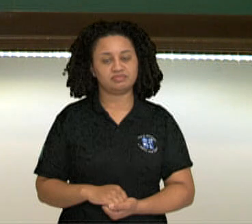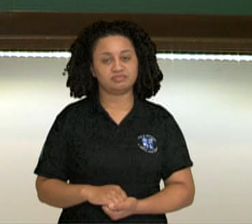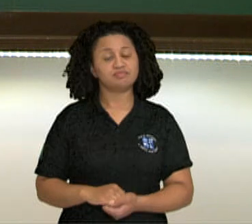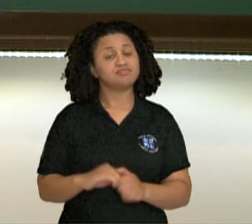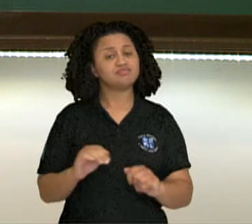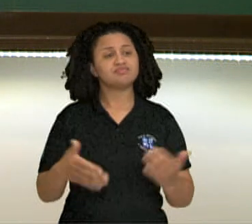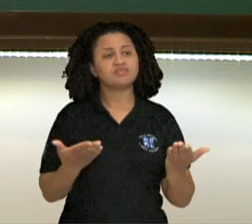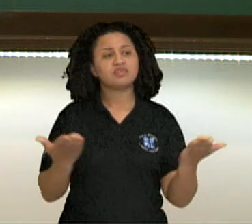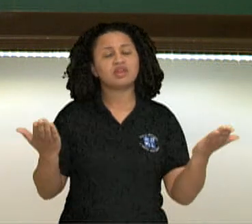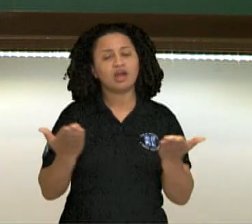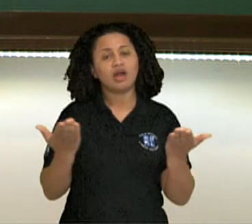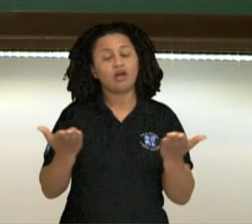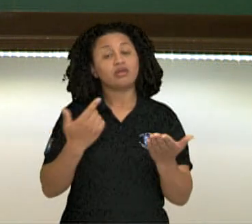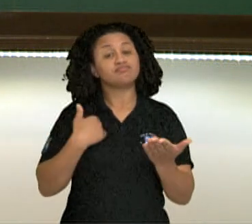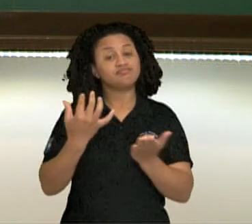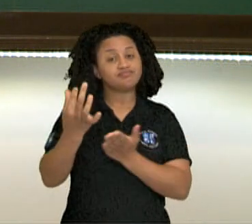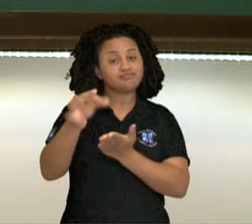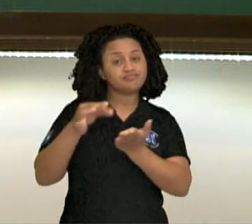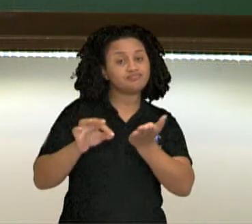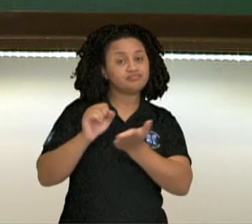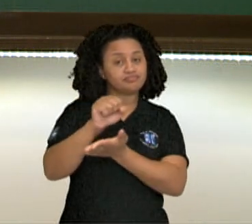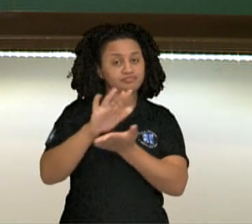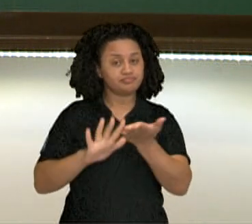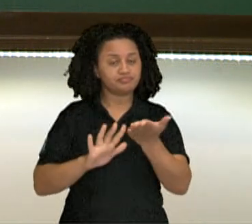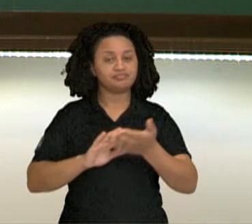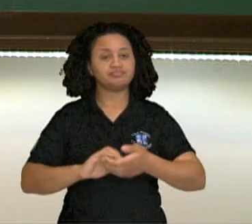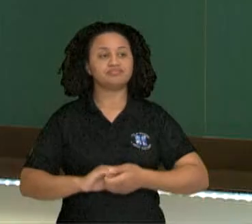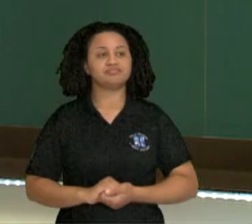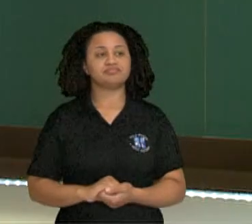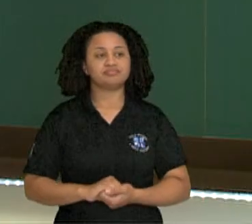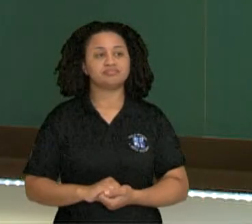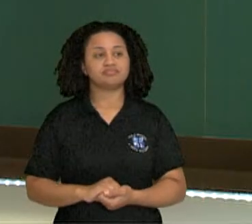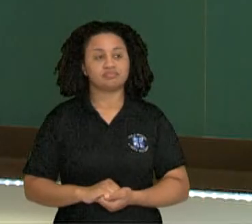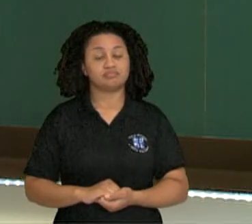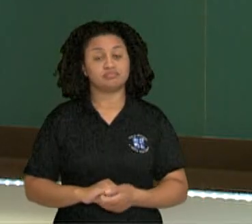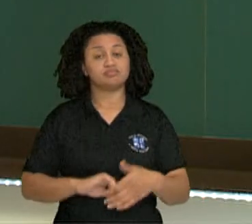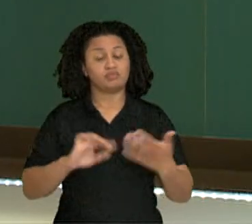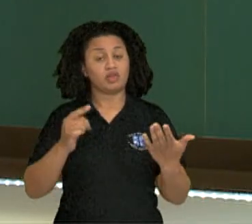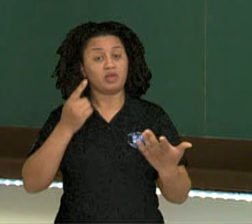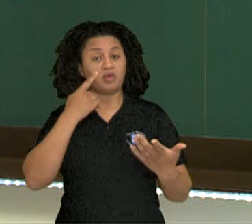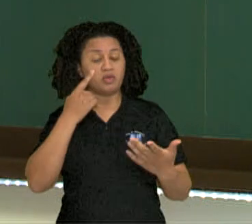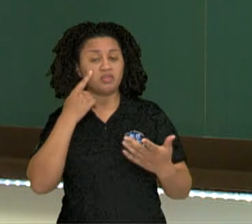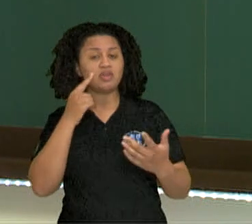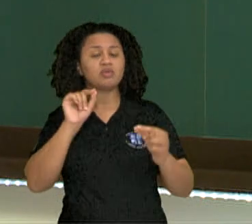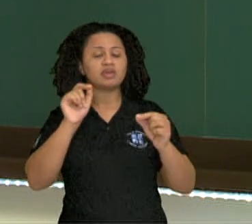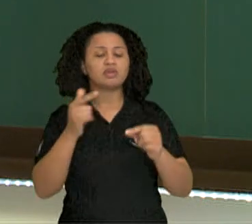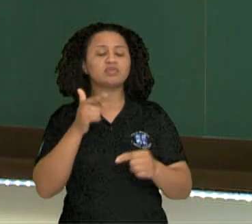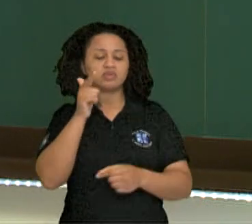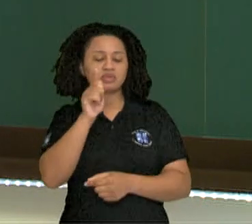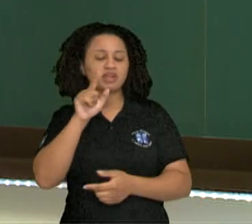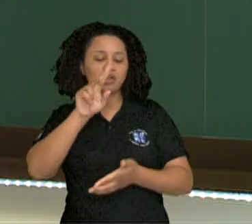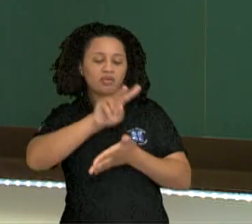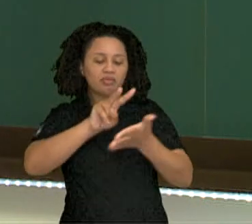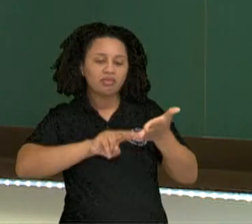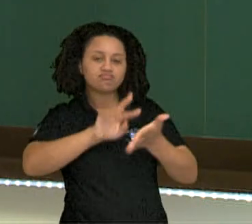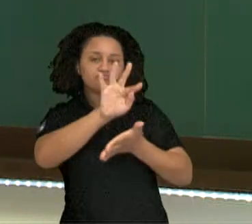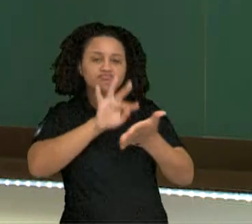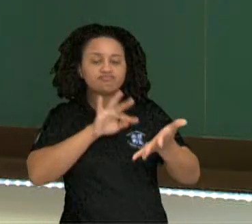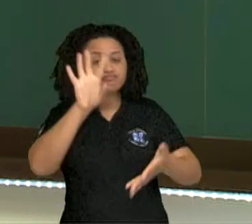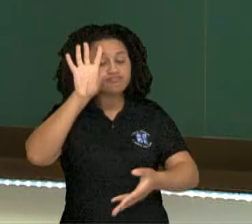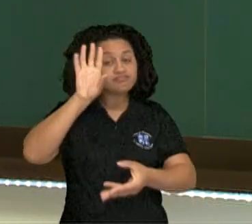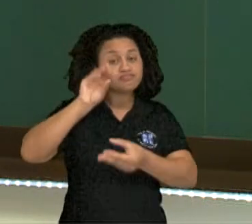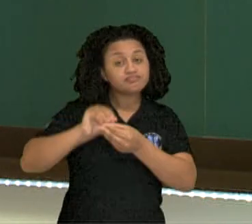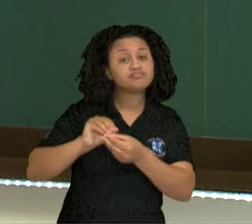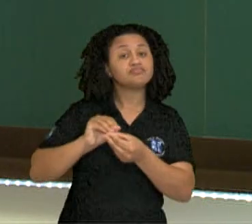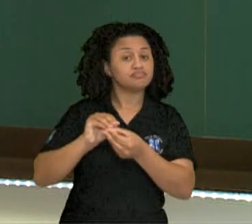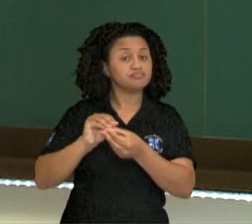Muito bem, vamos a corrigir então, né? Ver aí a sua capacidade de interpretação, como está, poner